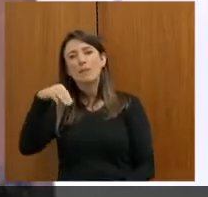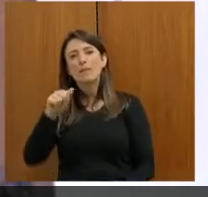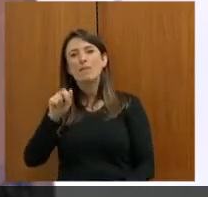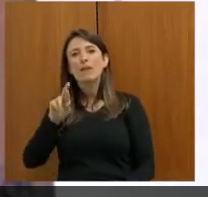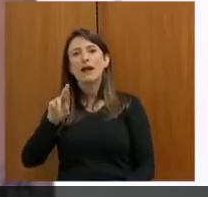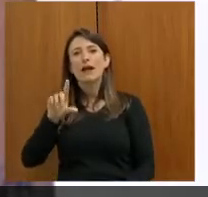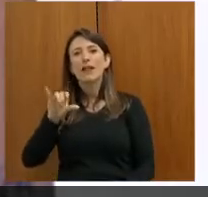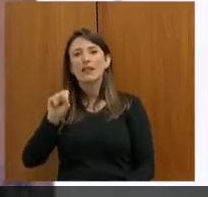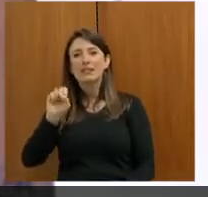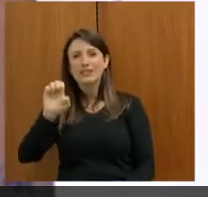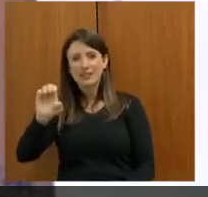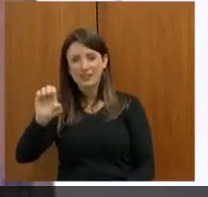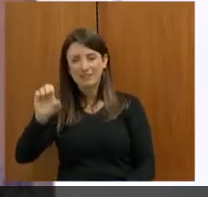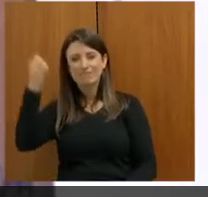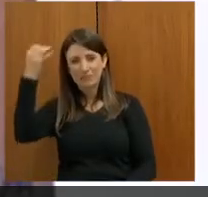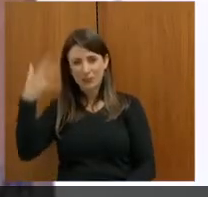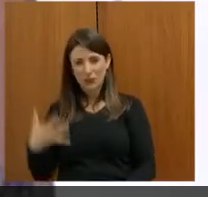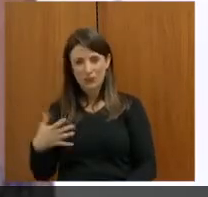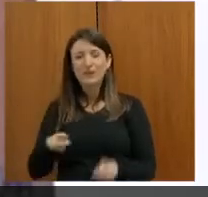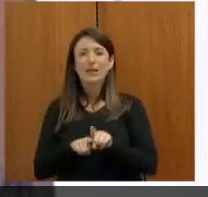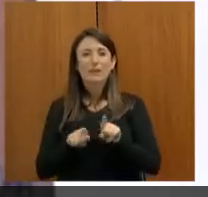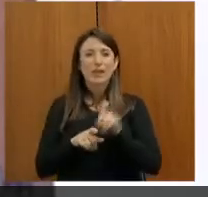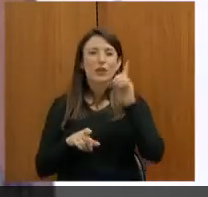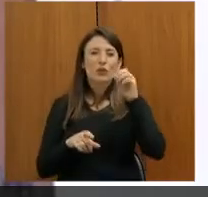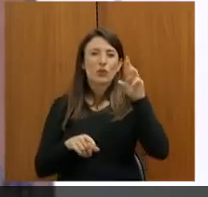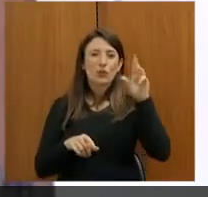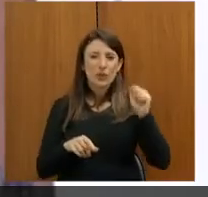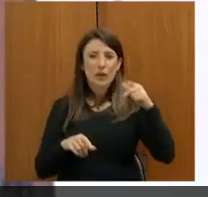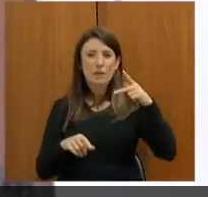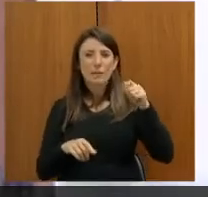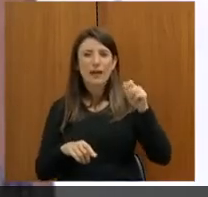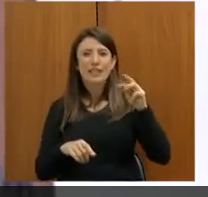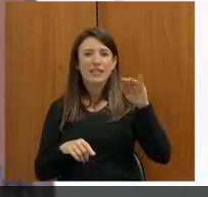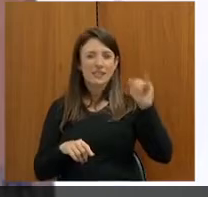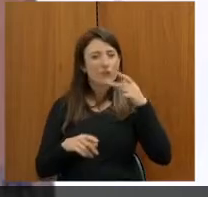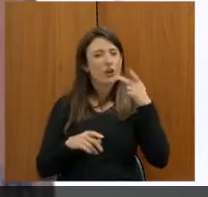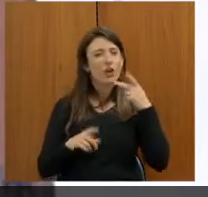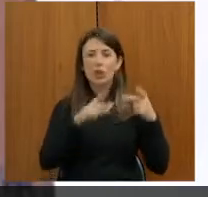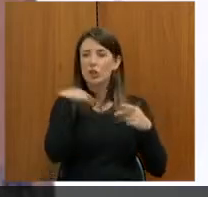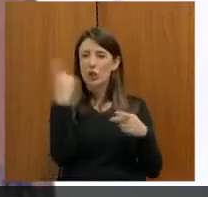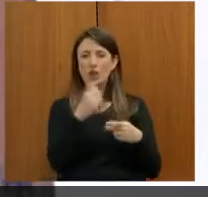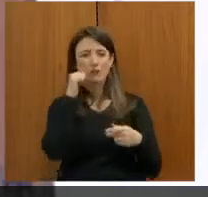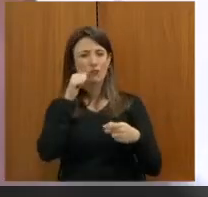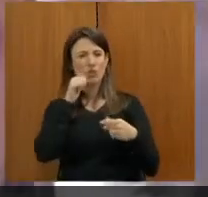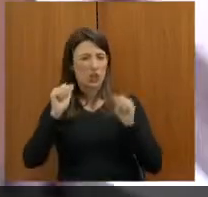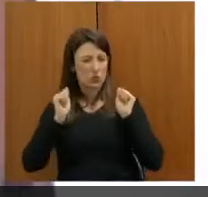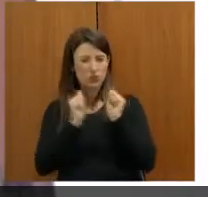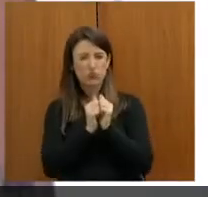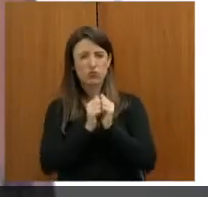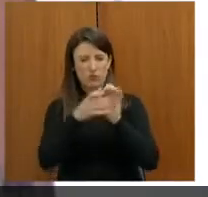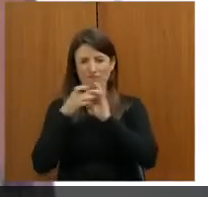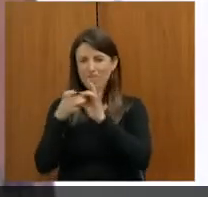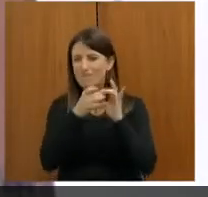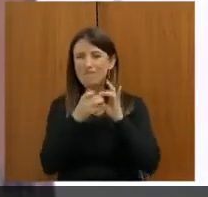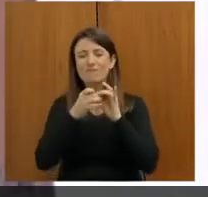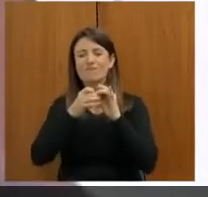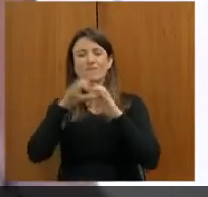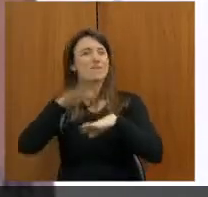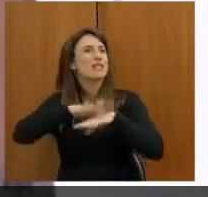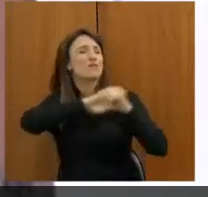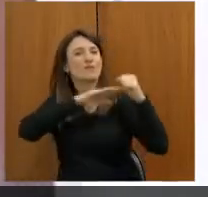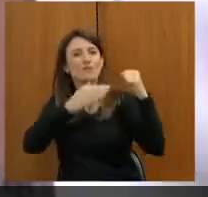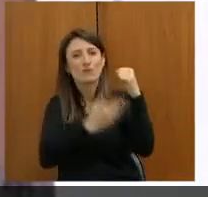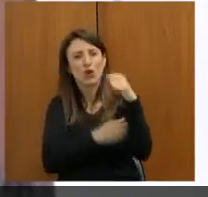como disse a Doutora Patrícia nós somos Juntas somos mais fortes né precisando trabalhar em conjunto e